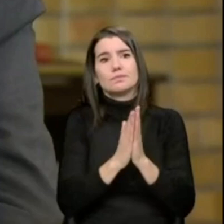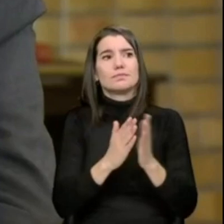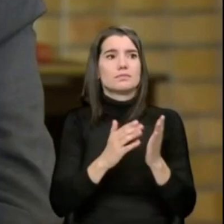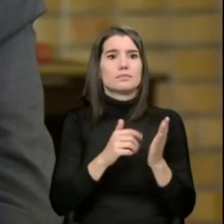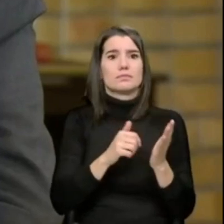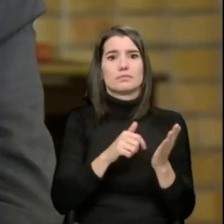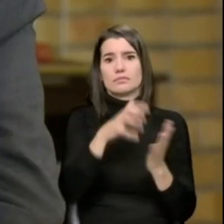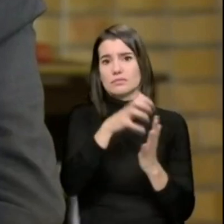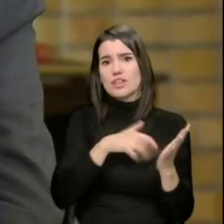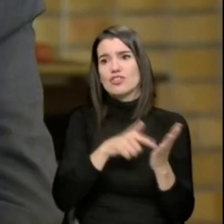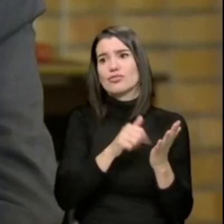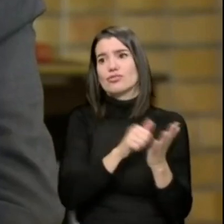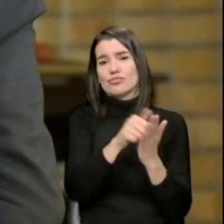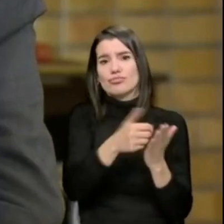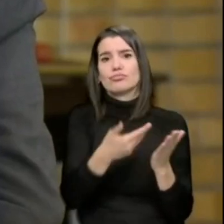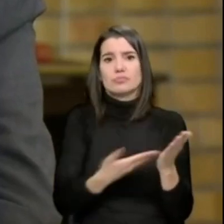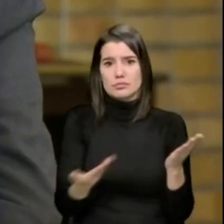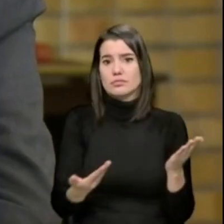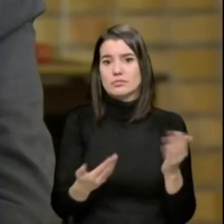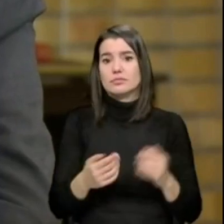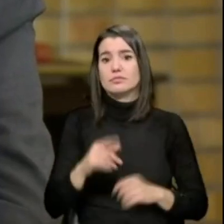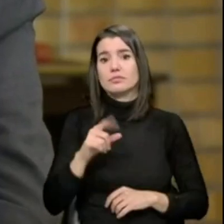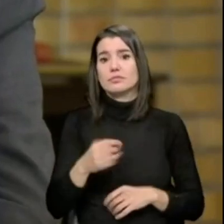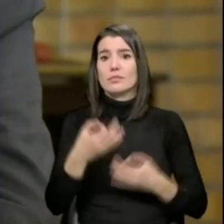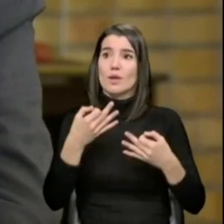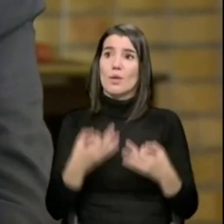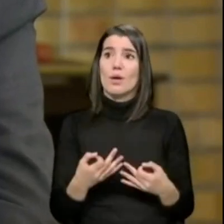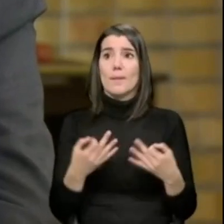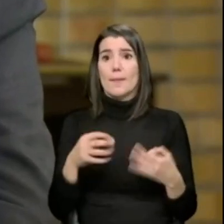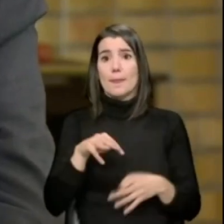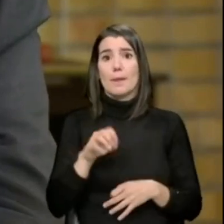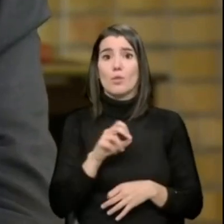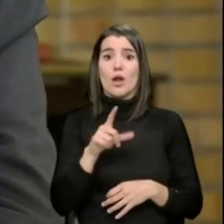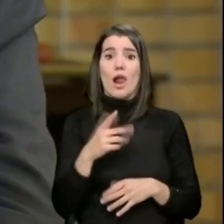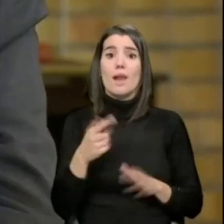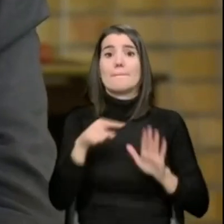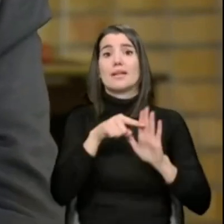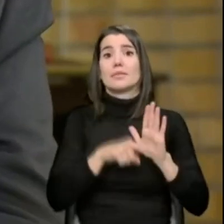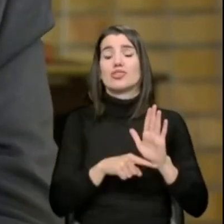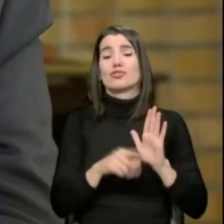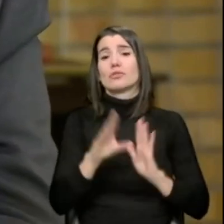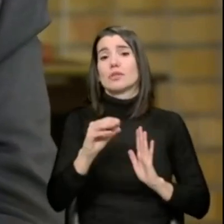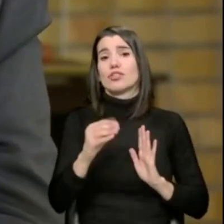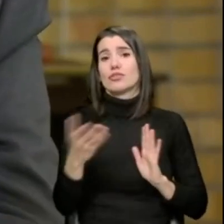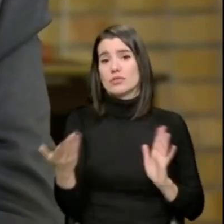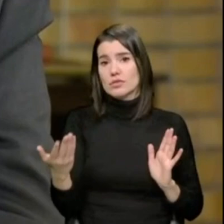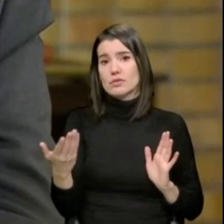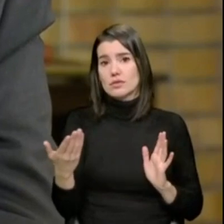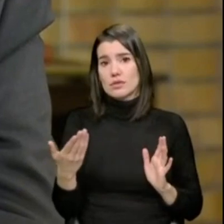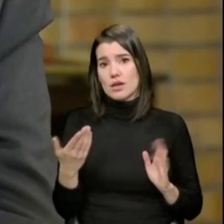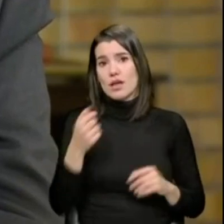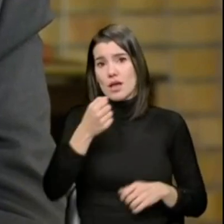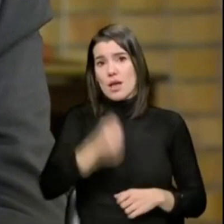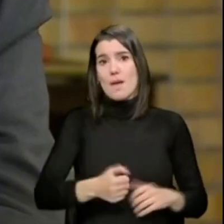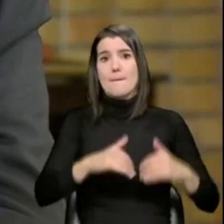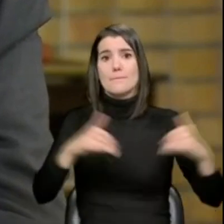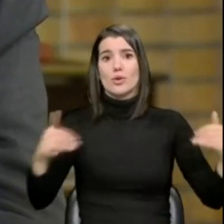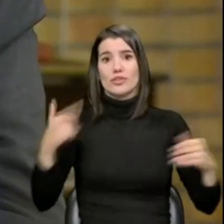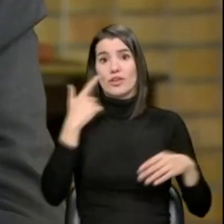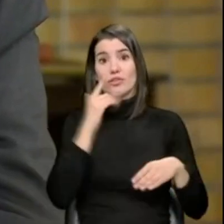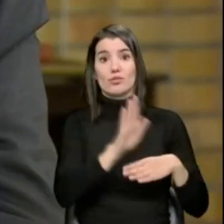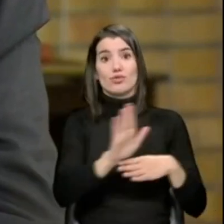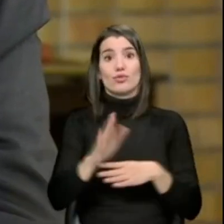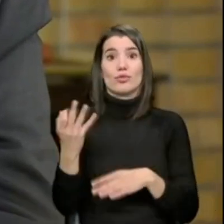quiser, e a parte moral, nós, de facto, os 10 mandamentos que foi revelado a Moisés são o ponto